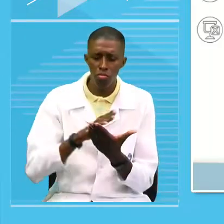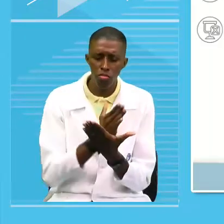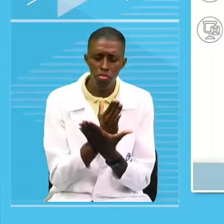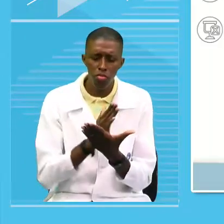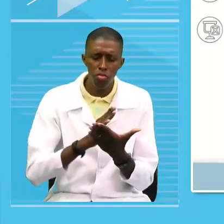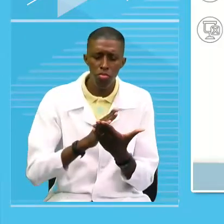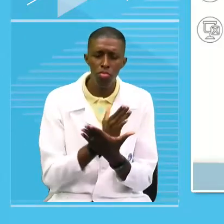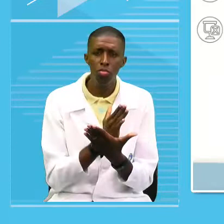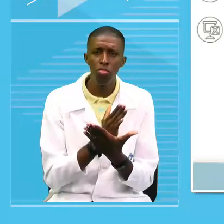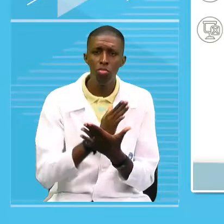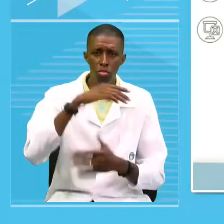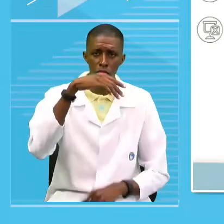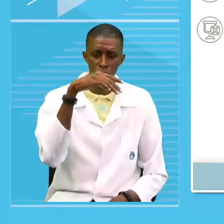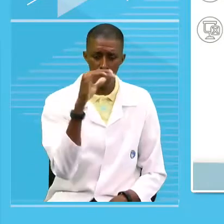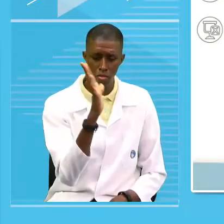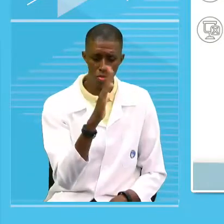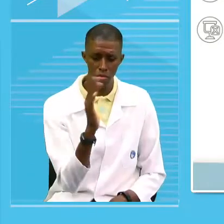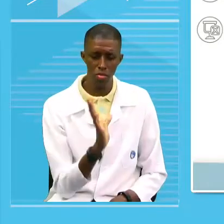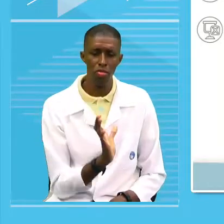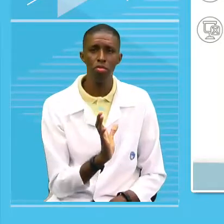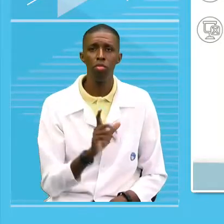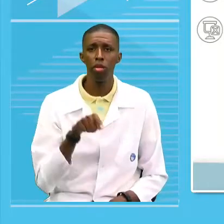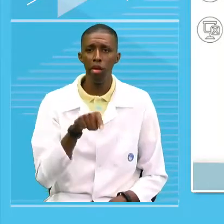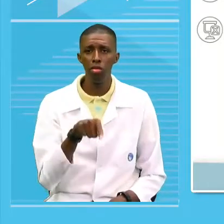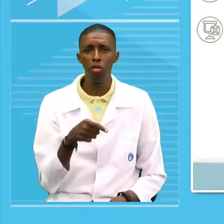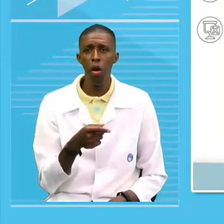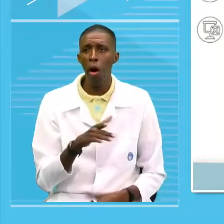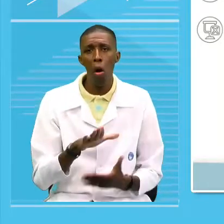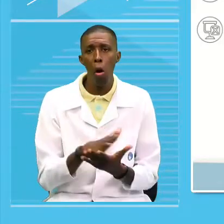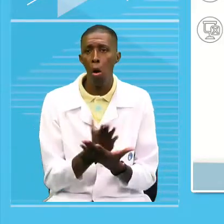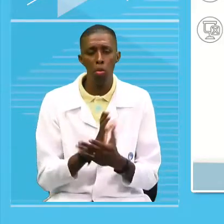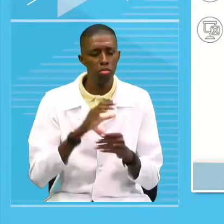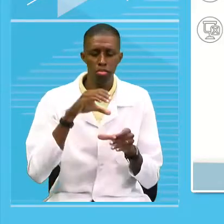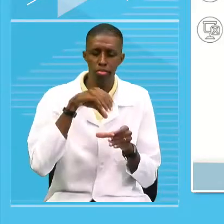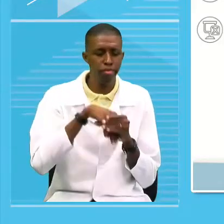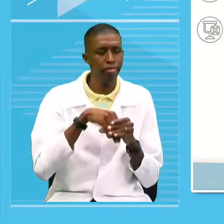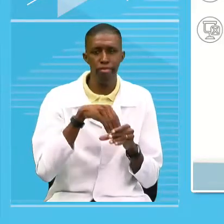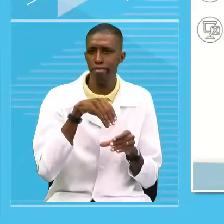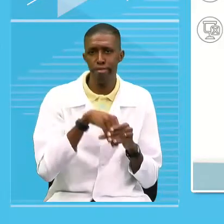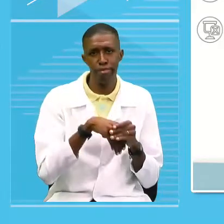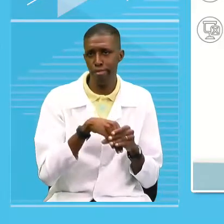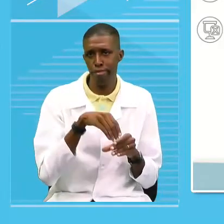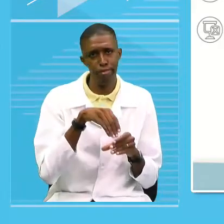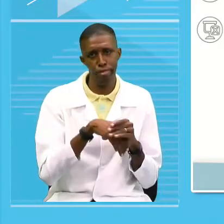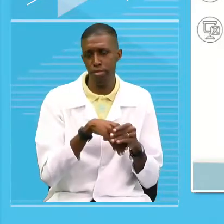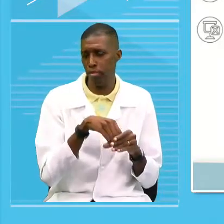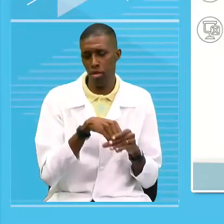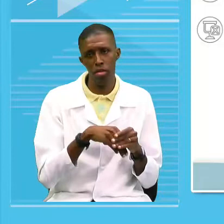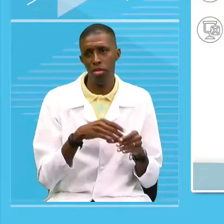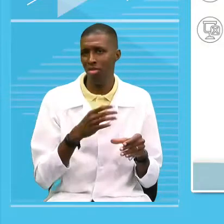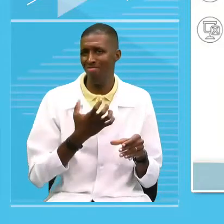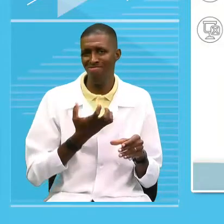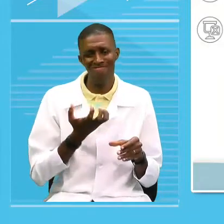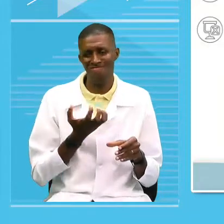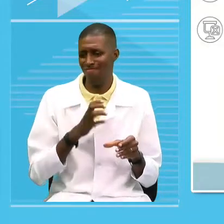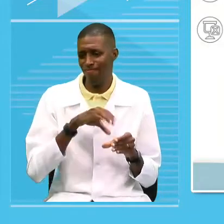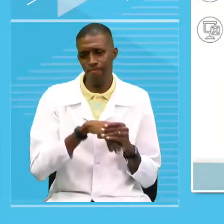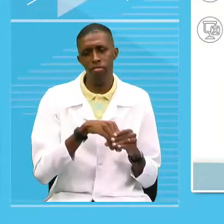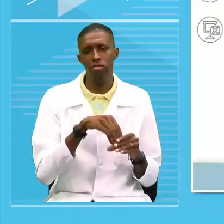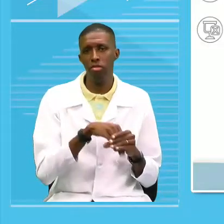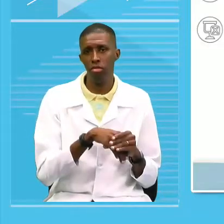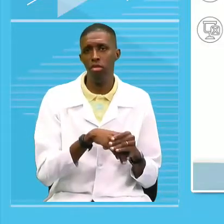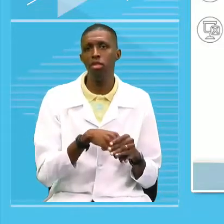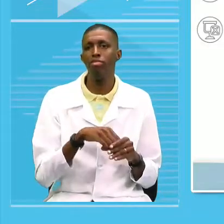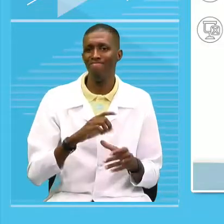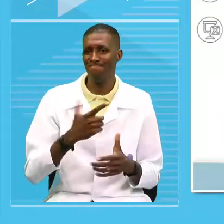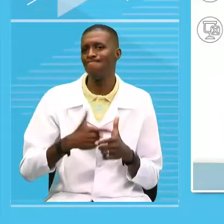justificou e eu fiquei na dúvida quem não volta no primeiro turno vota no segundo como que justifica bom como é que